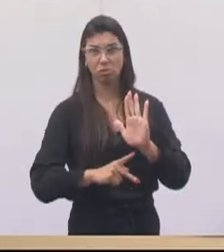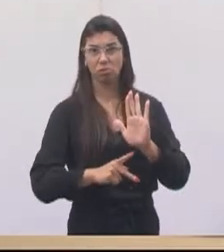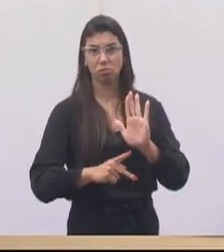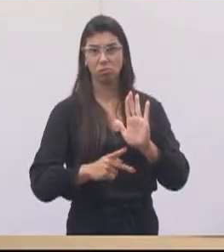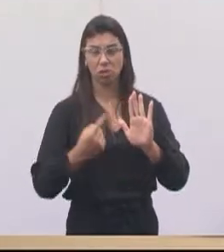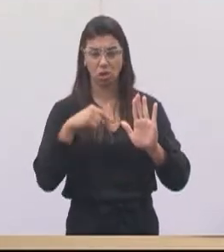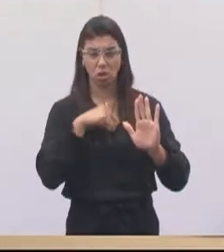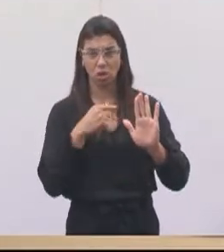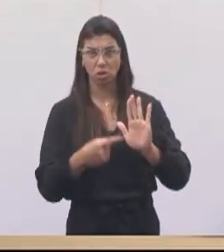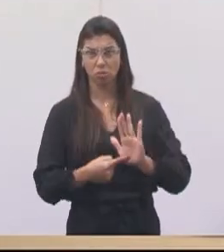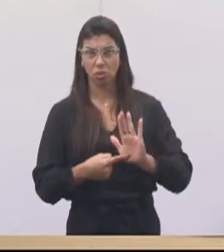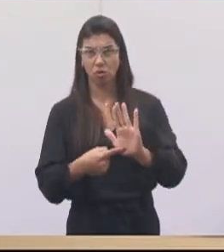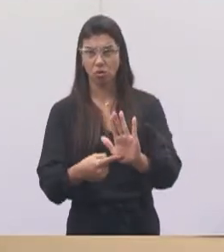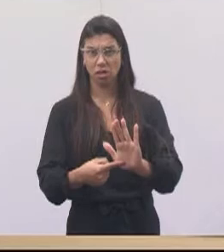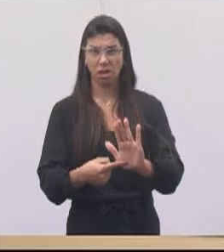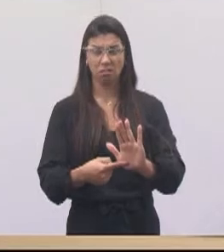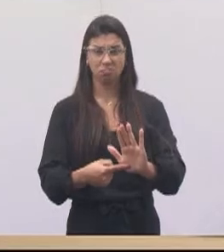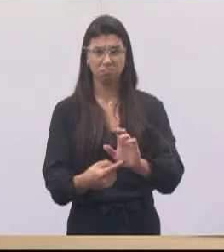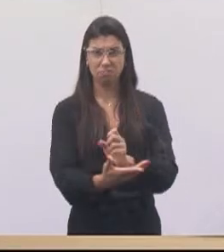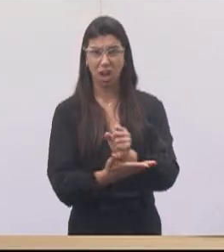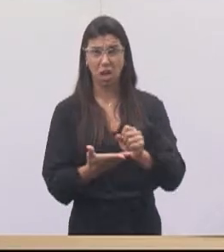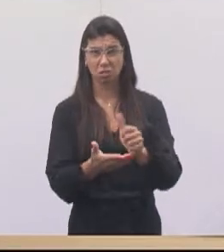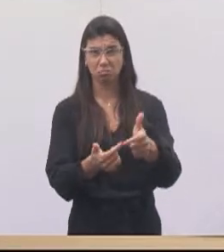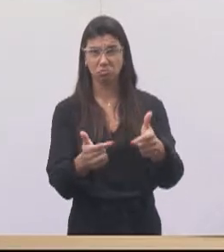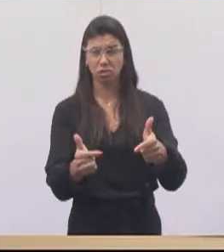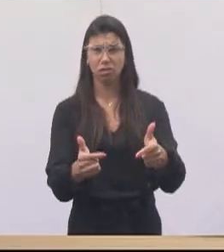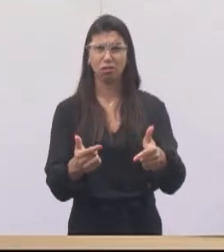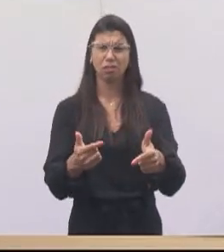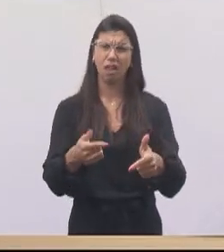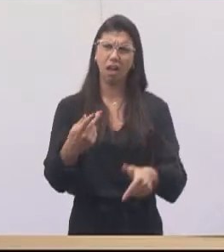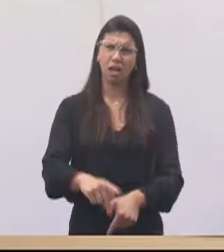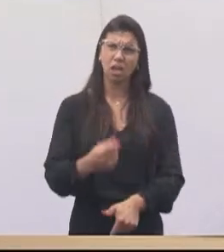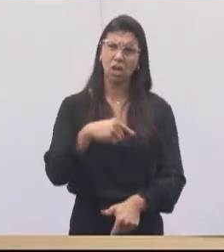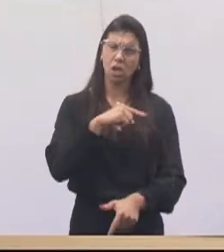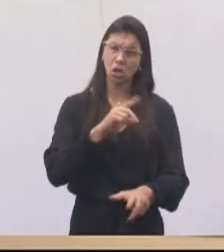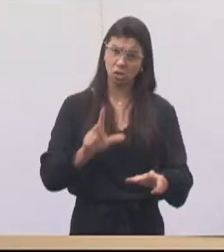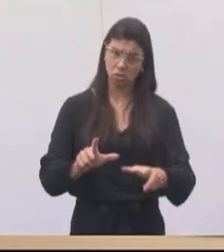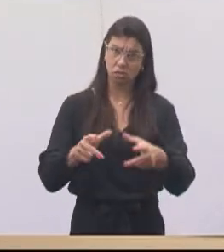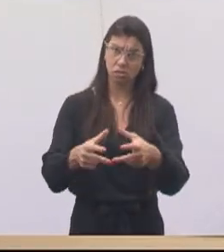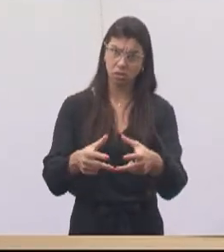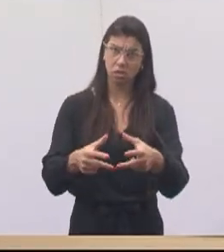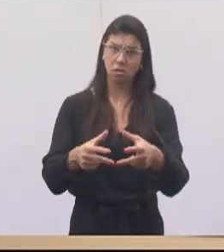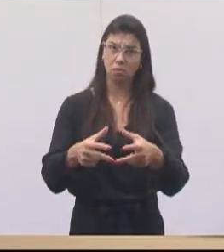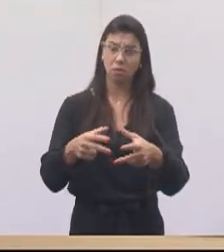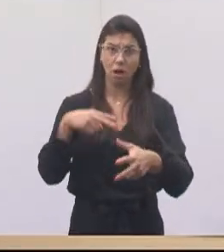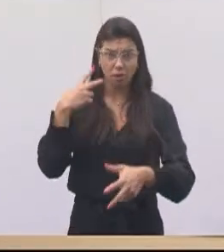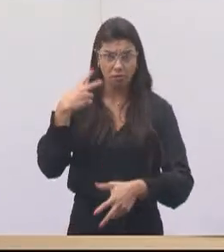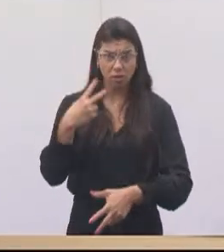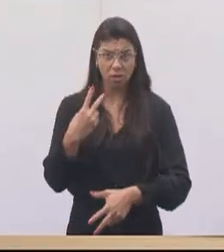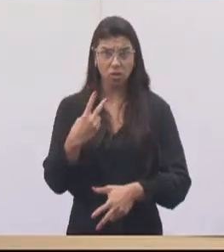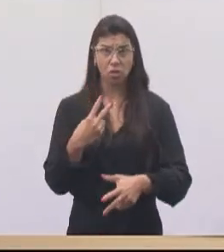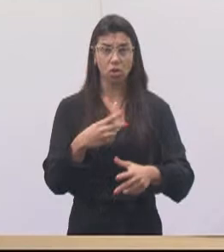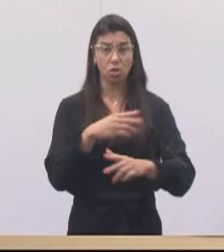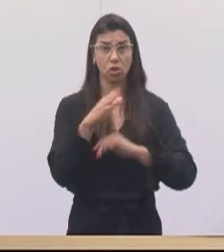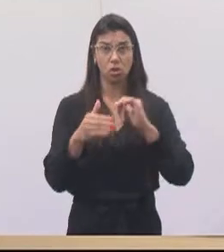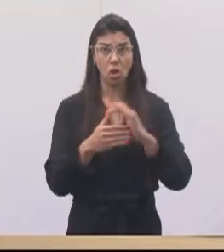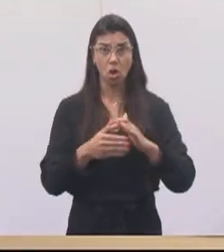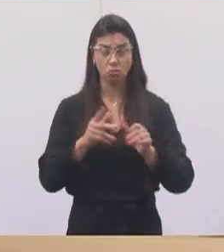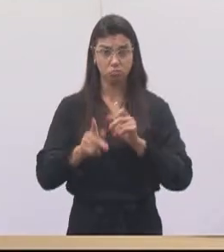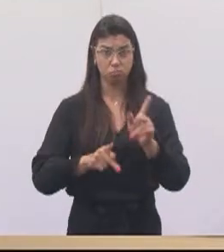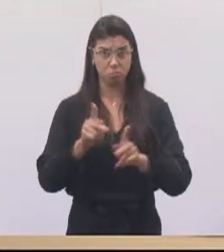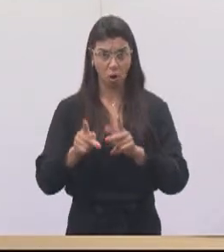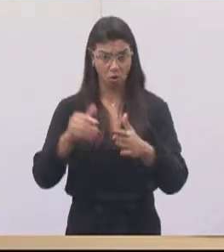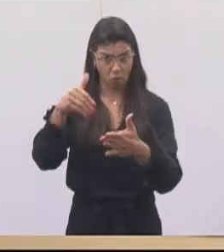Ora, que nós somos vereadores eleitos pelo povo, consolidados lá na